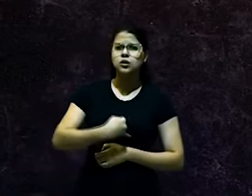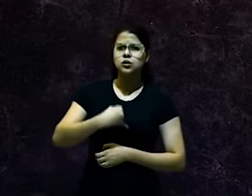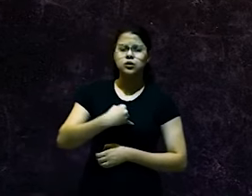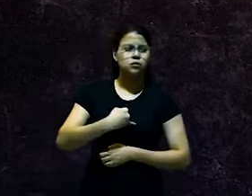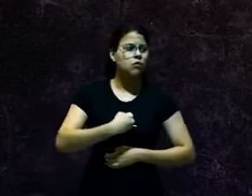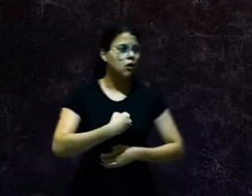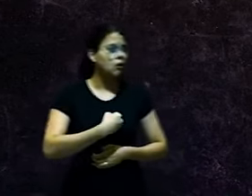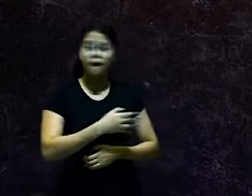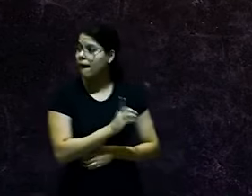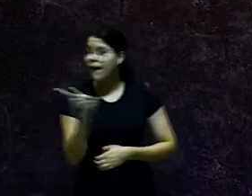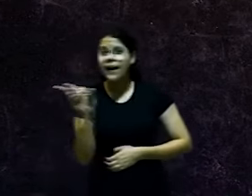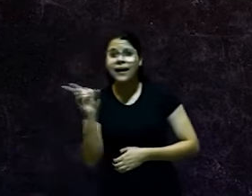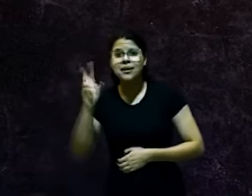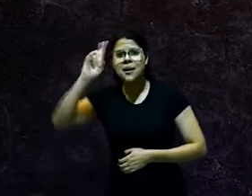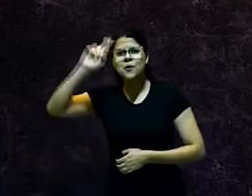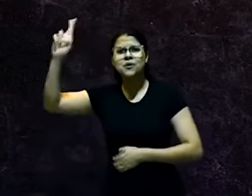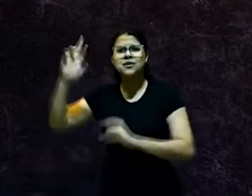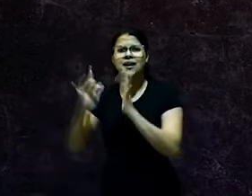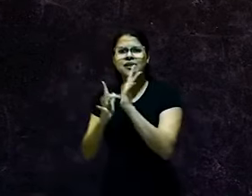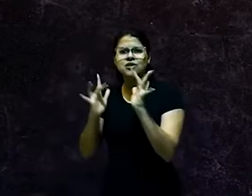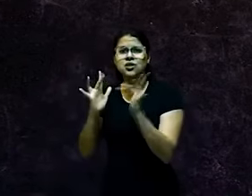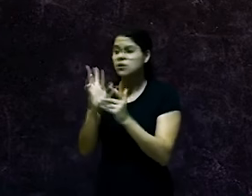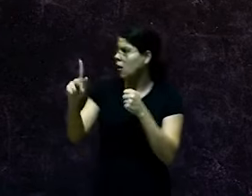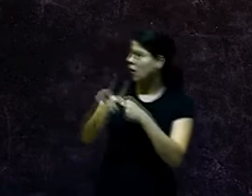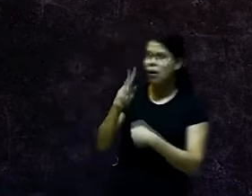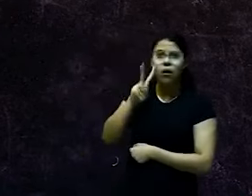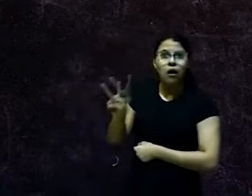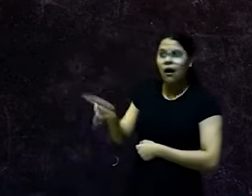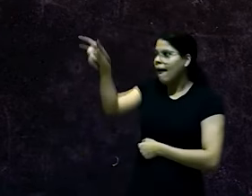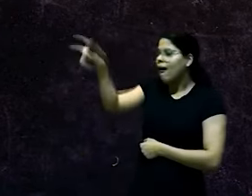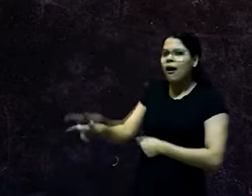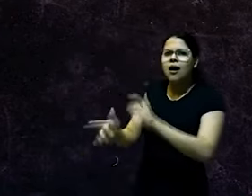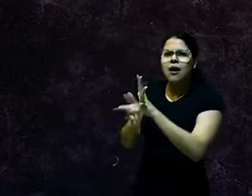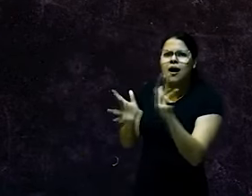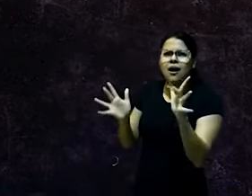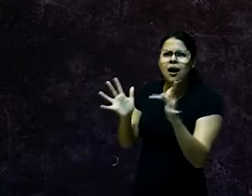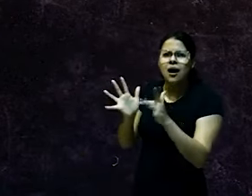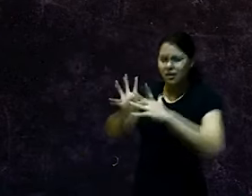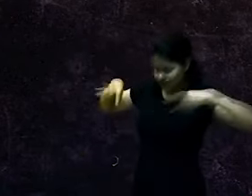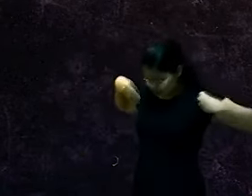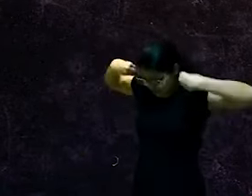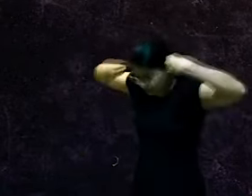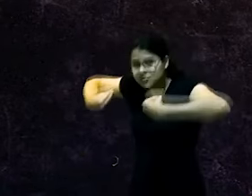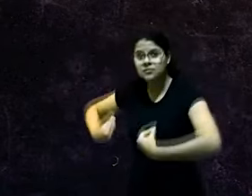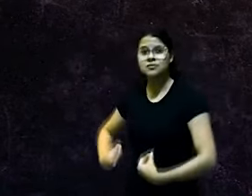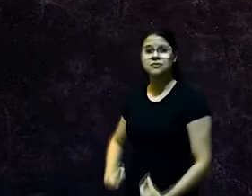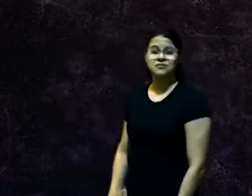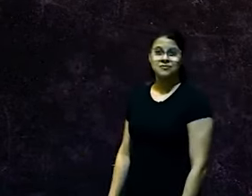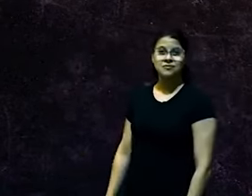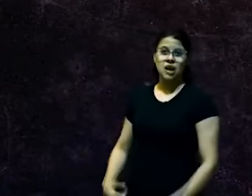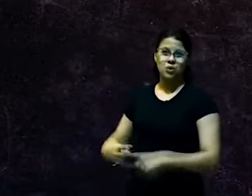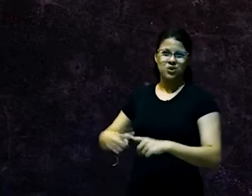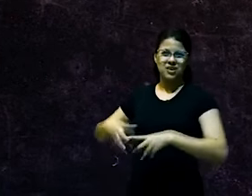o senhor Simão Pedro ouvindo que era o senhor cingiu-se com a sua túnica porque tinha tirado a